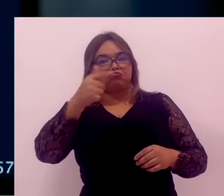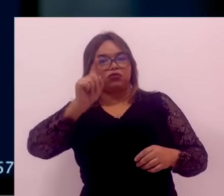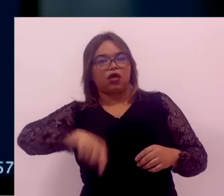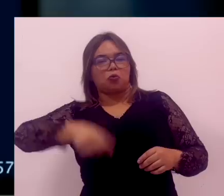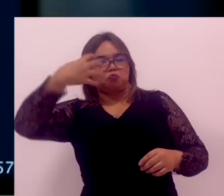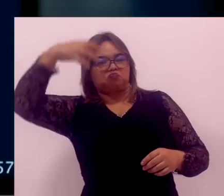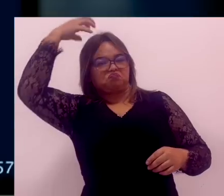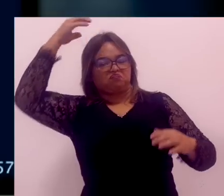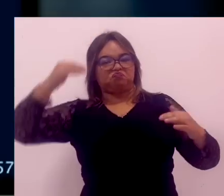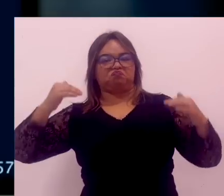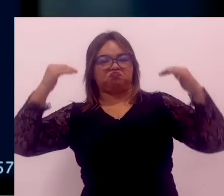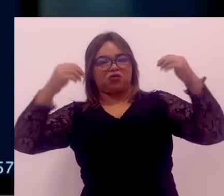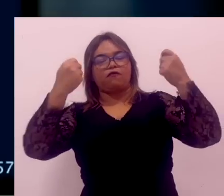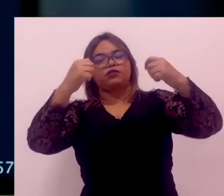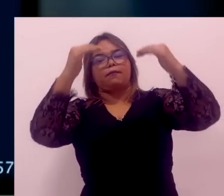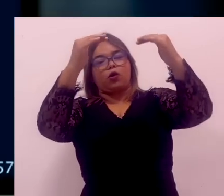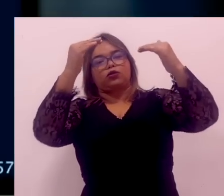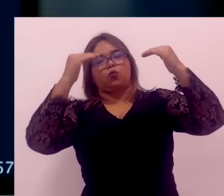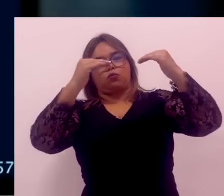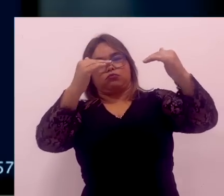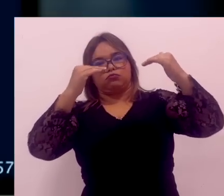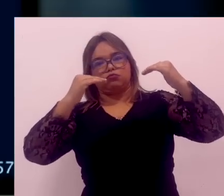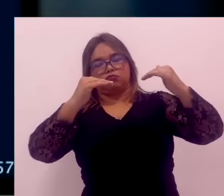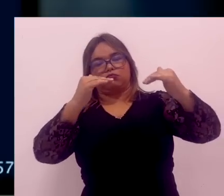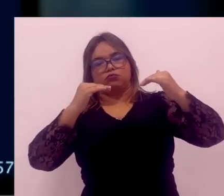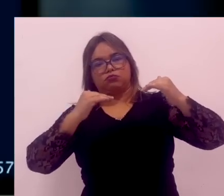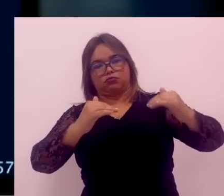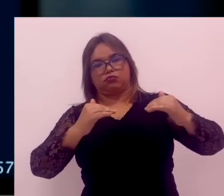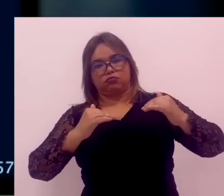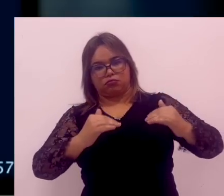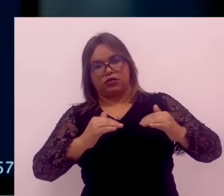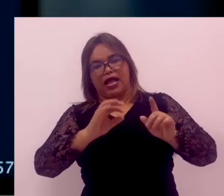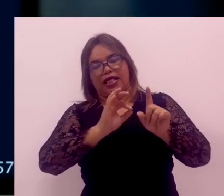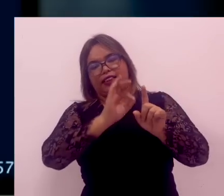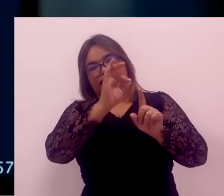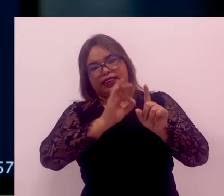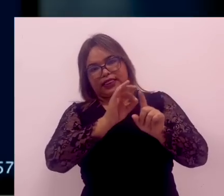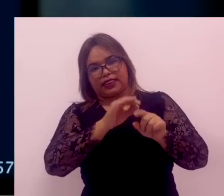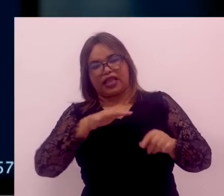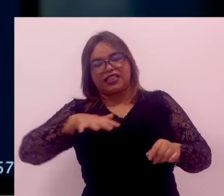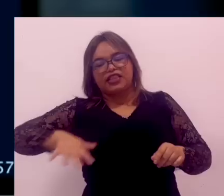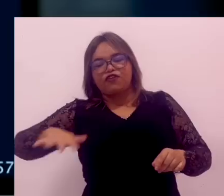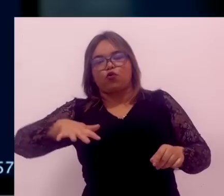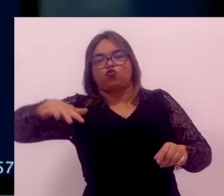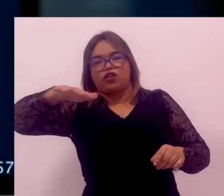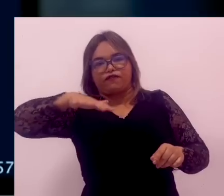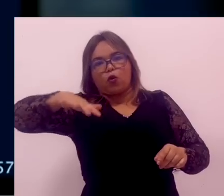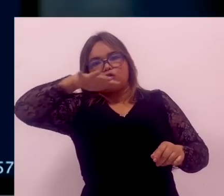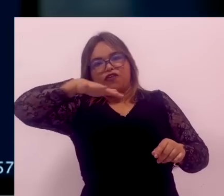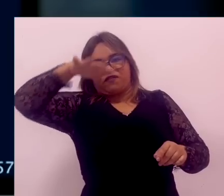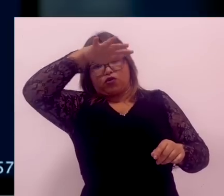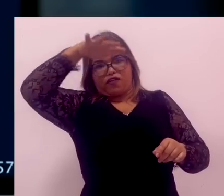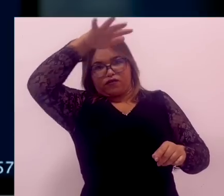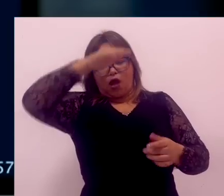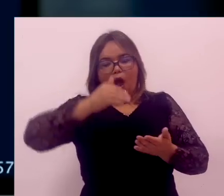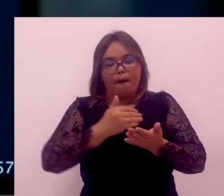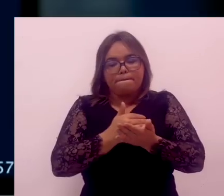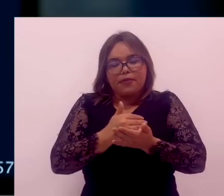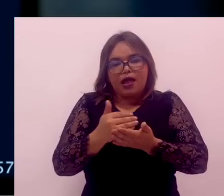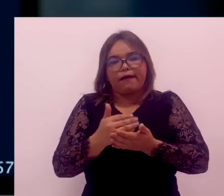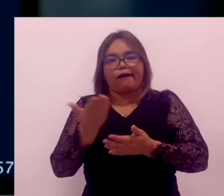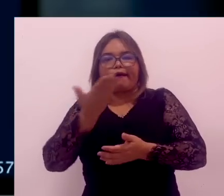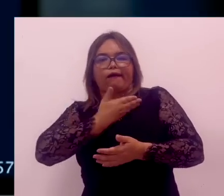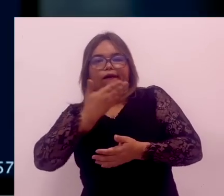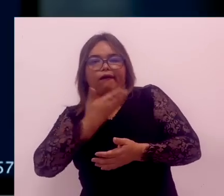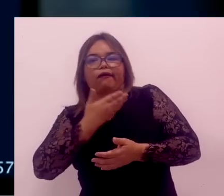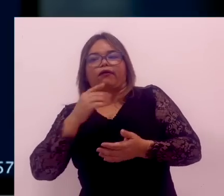descendo, até que você chegue aos graus azuis, que são um aprendiz de entrada, o companheiro da habilidade e o mestre maçom. E você pode voltar e